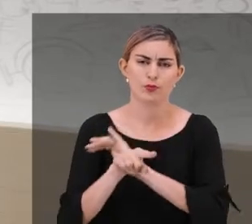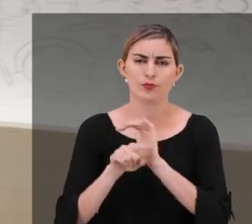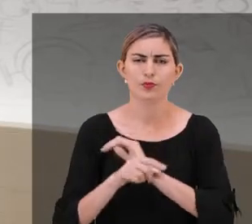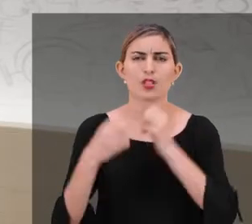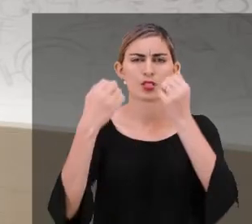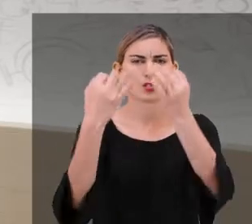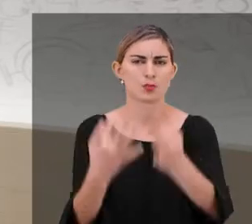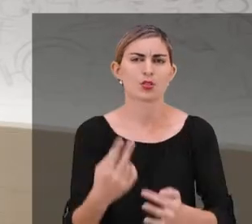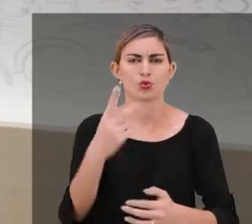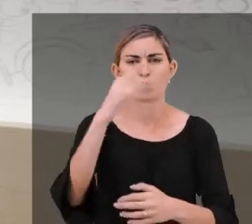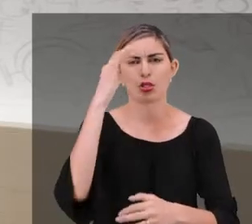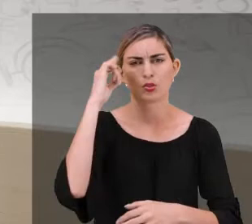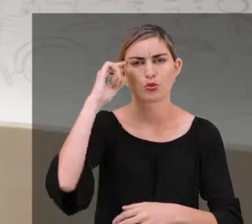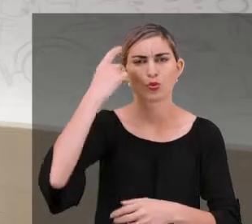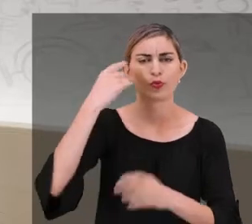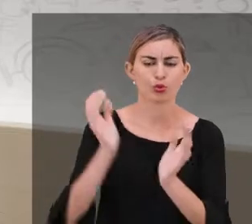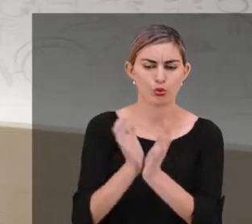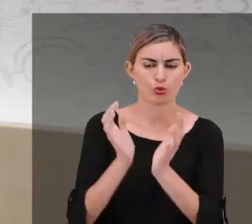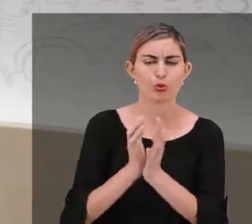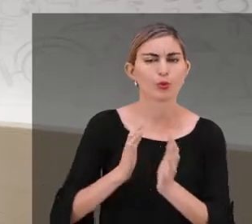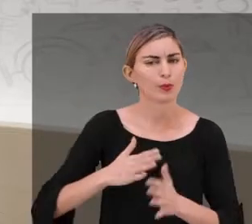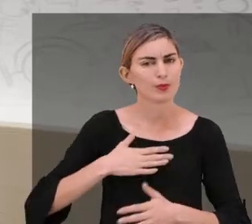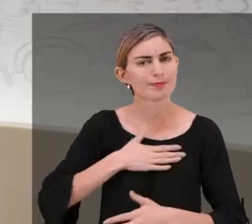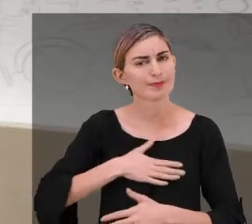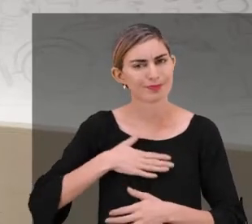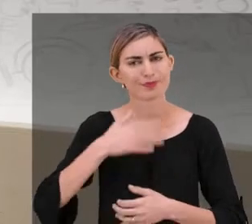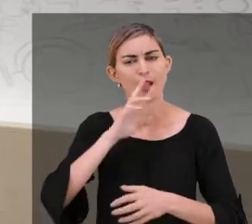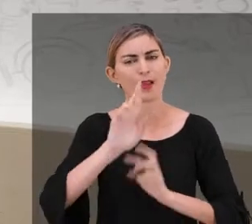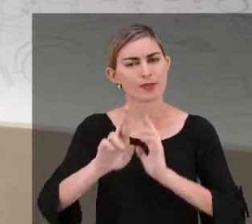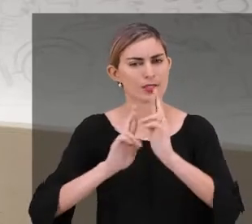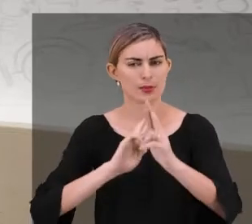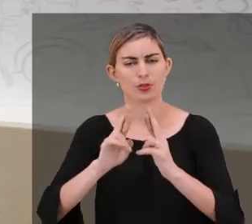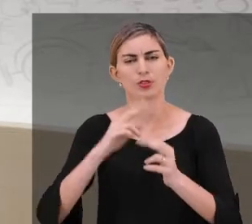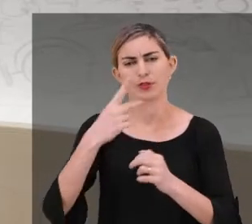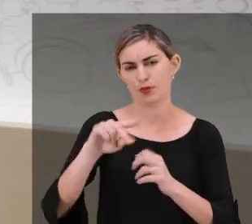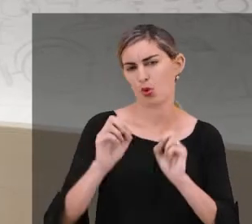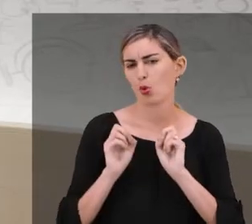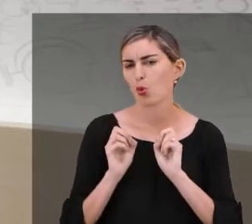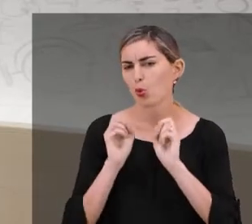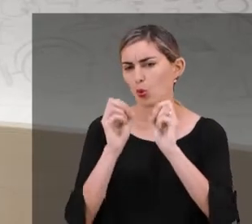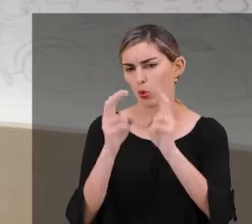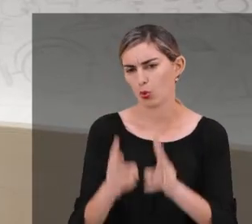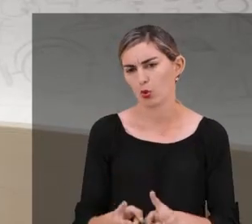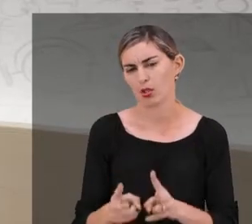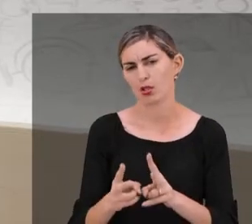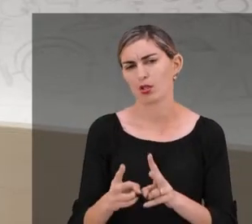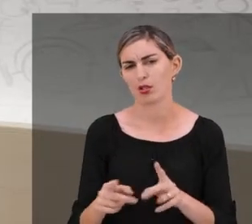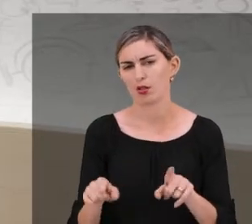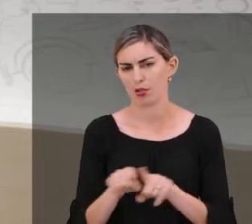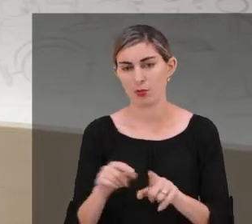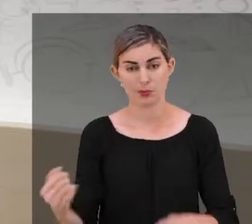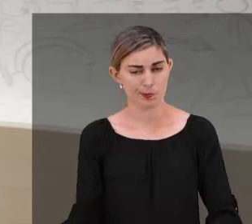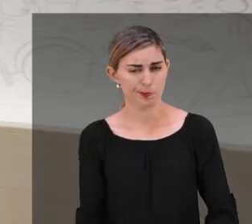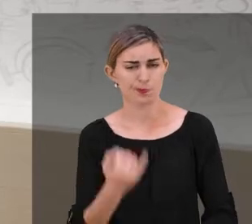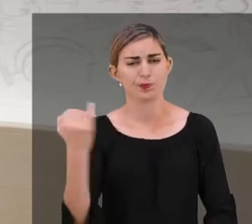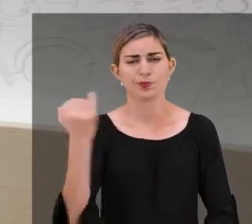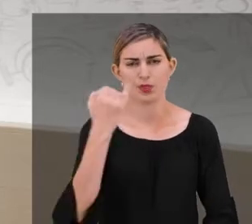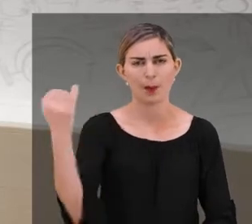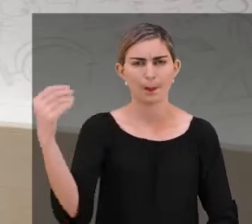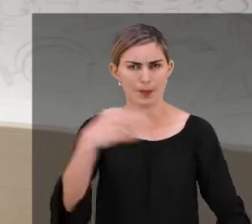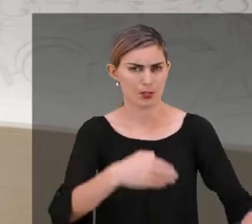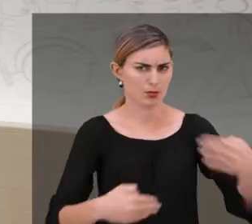pode estar colocando, expondo suas dúvidas, que a nossa equipe vai ter o maior prazer em estar respondendo para vocês, ok? É de